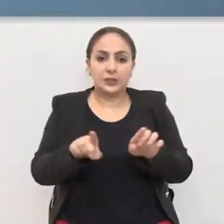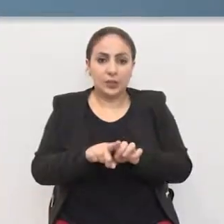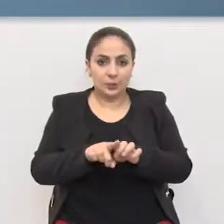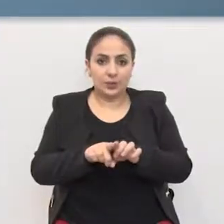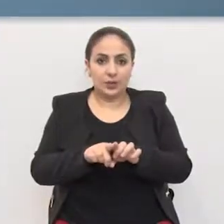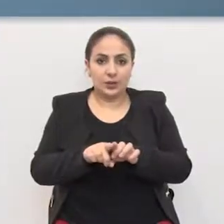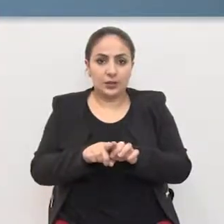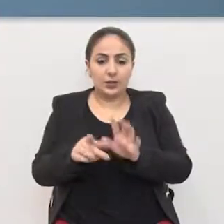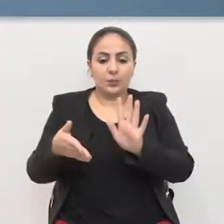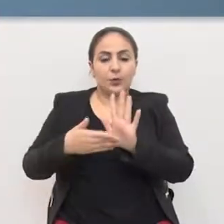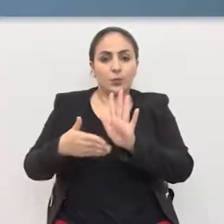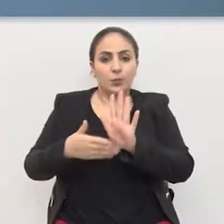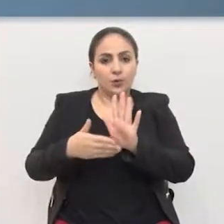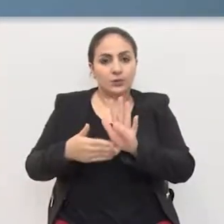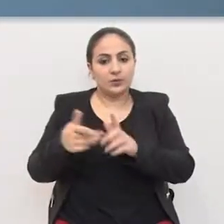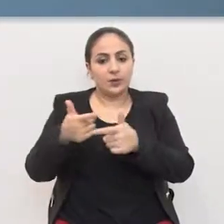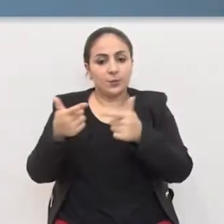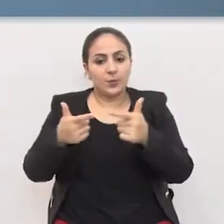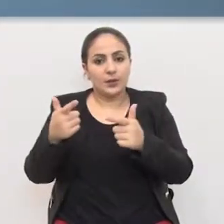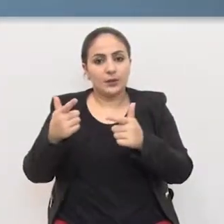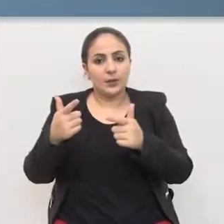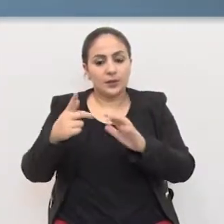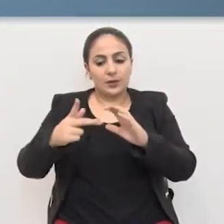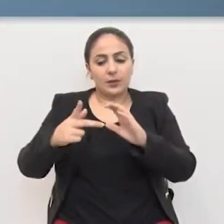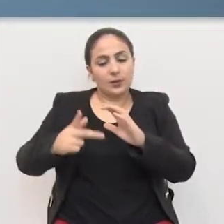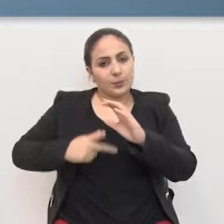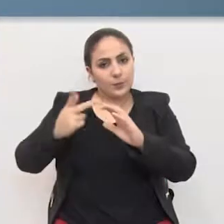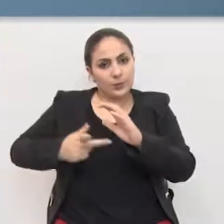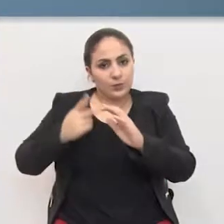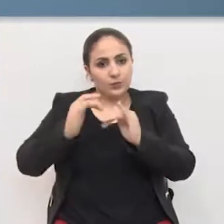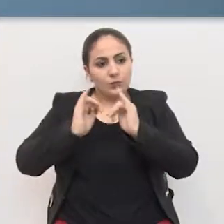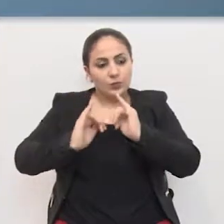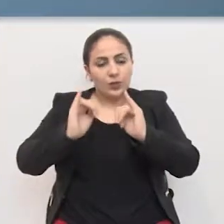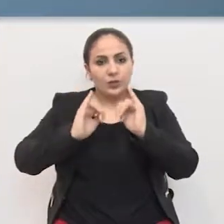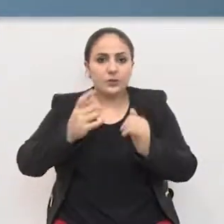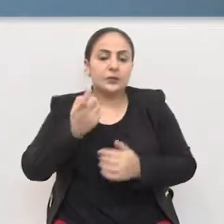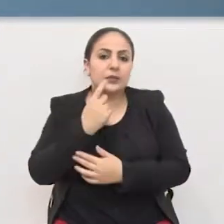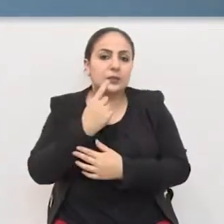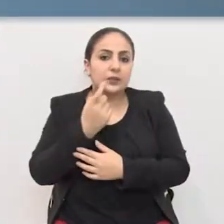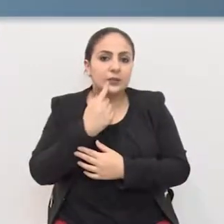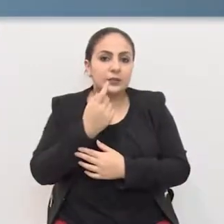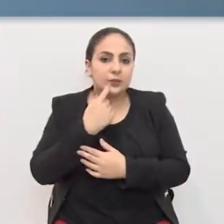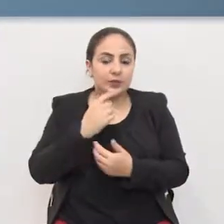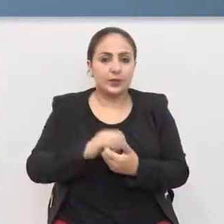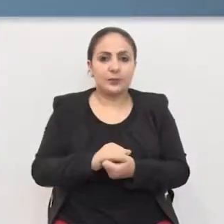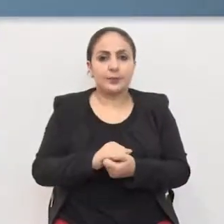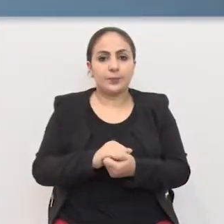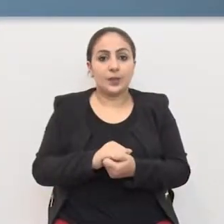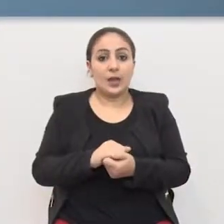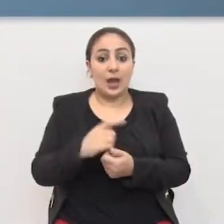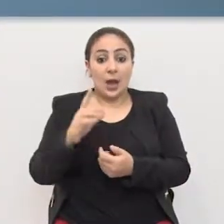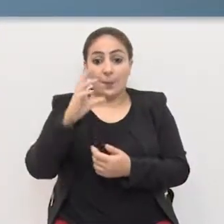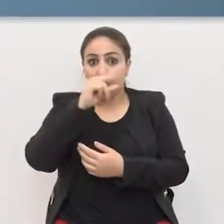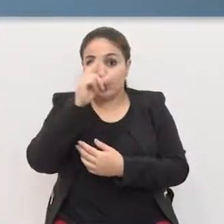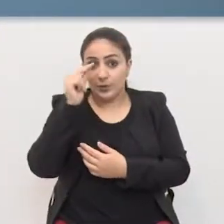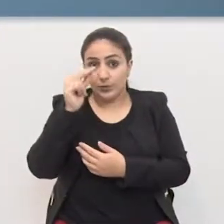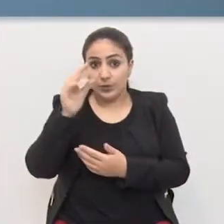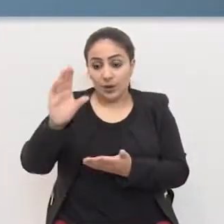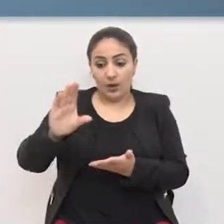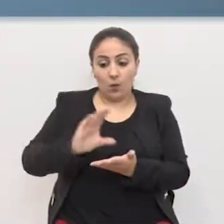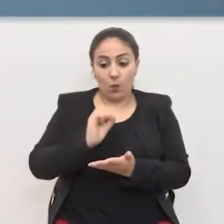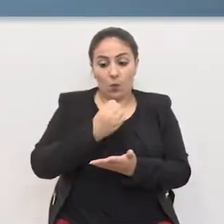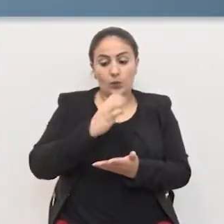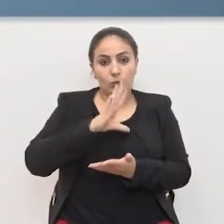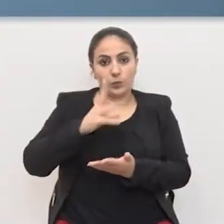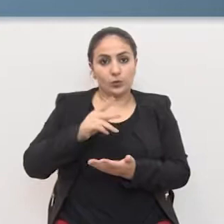a proposta, nós comentamos na Câmara de Vereadores, que foi divulgado sexta-feira no valor que a Prefeitura receberia 8 milhões. Né?